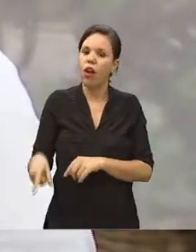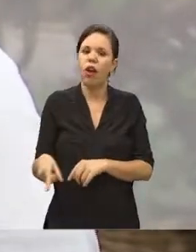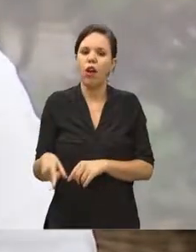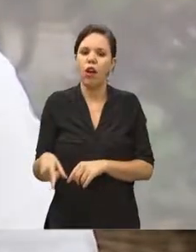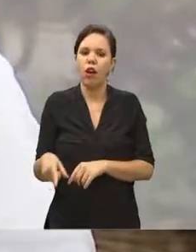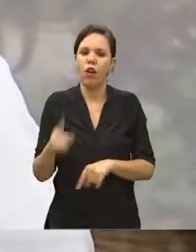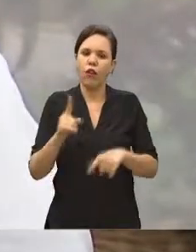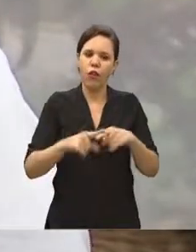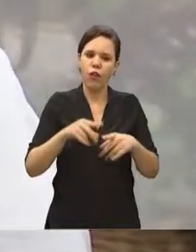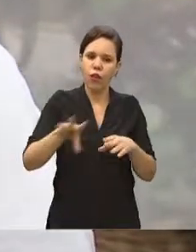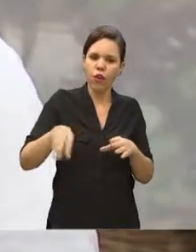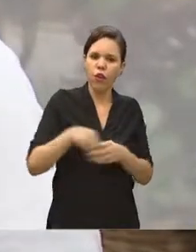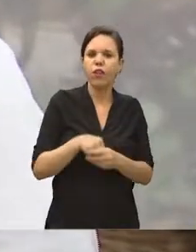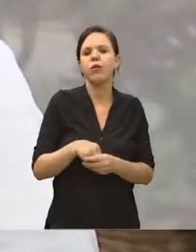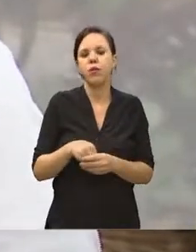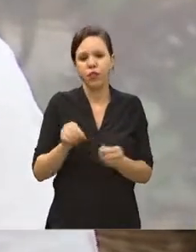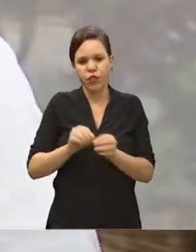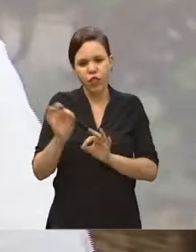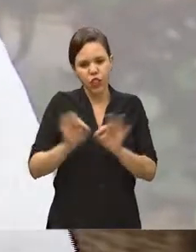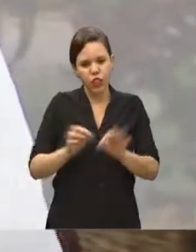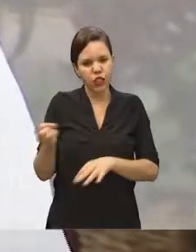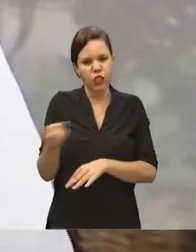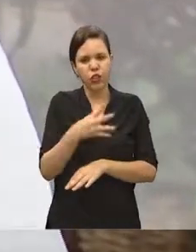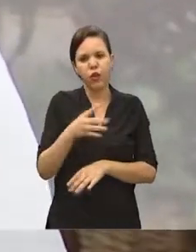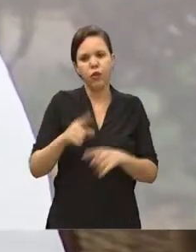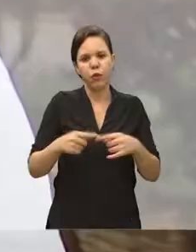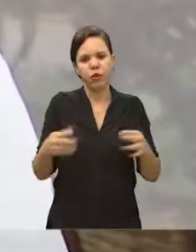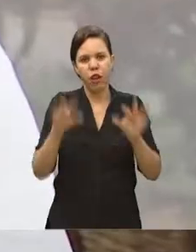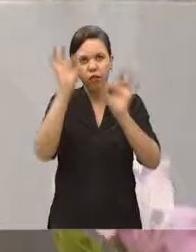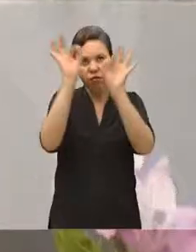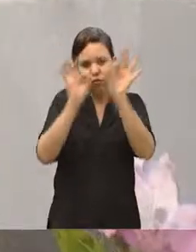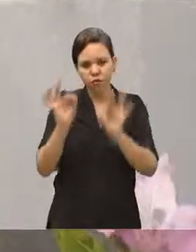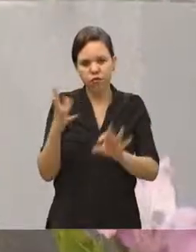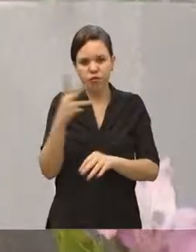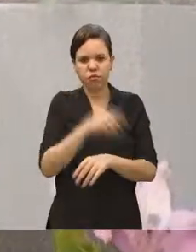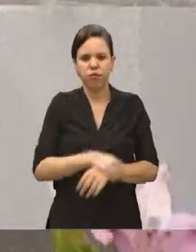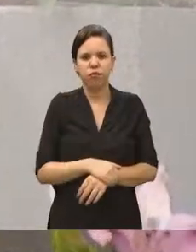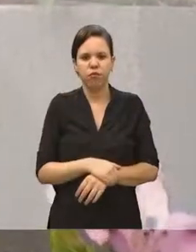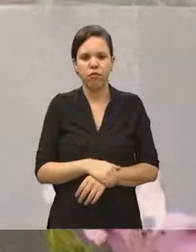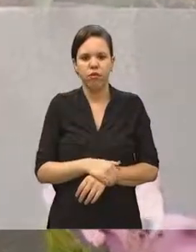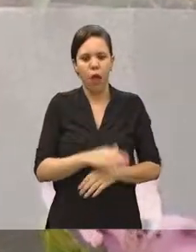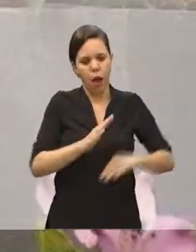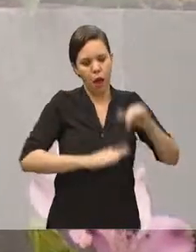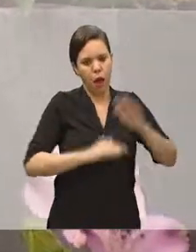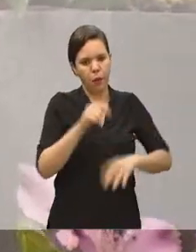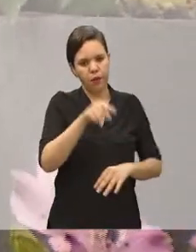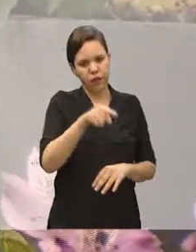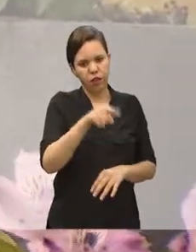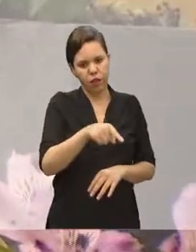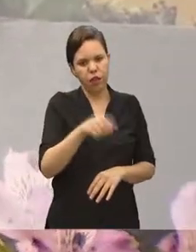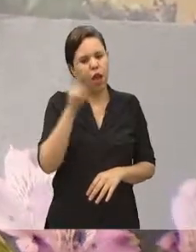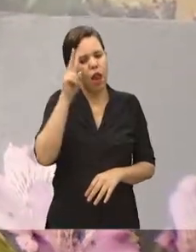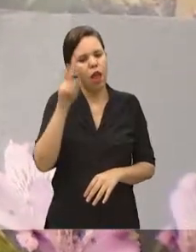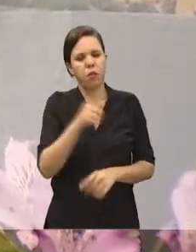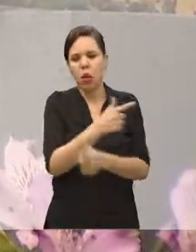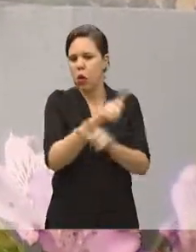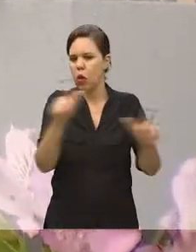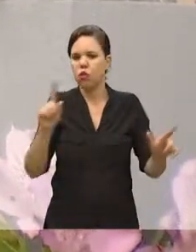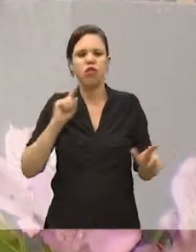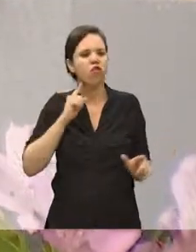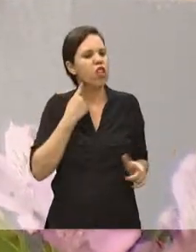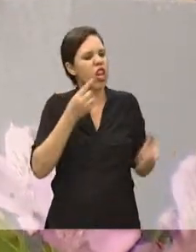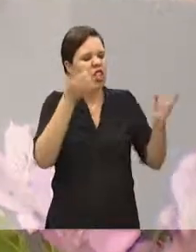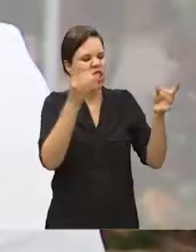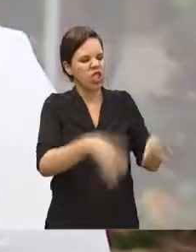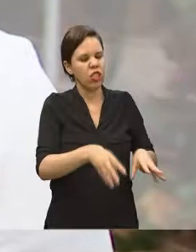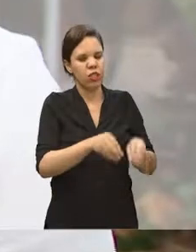colocar um objeto e fazer daquilo um novo objeto de decoração. A decoradora lembra que não existe lixo fora